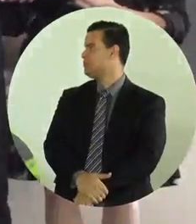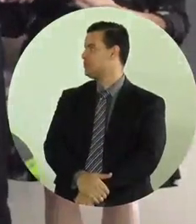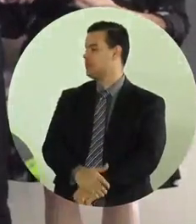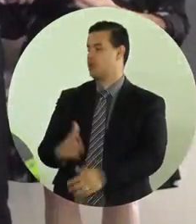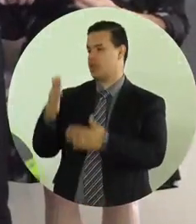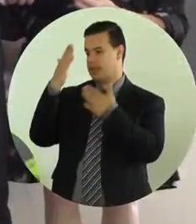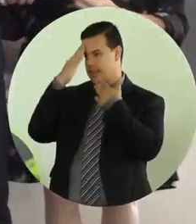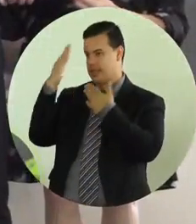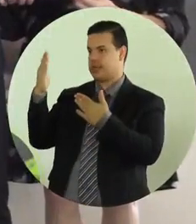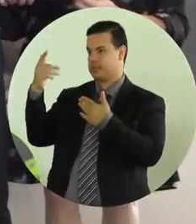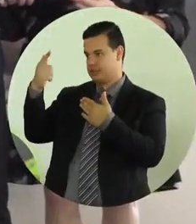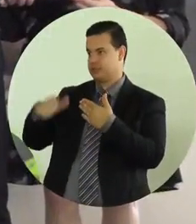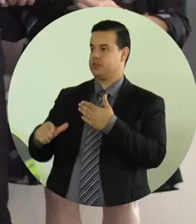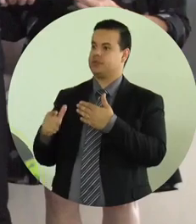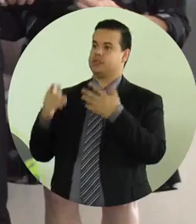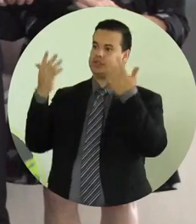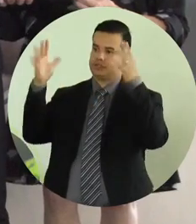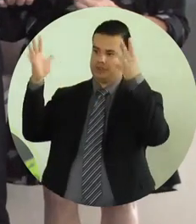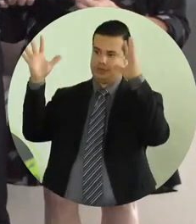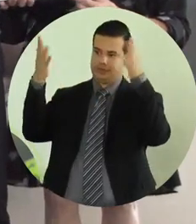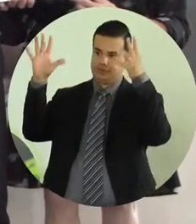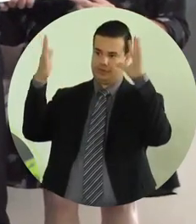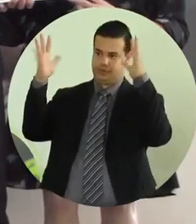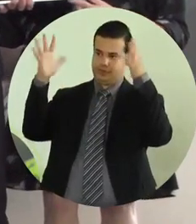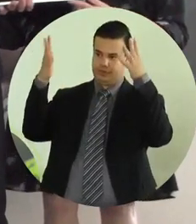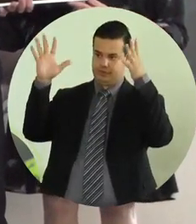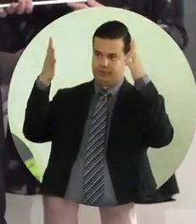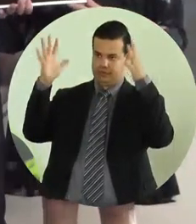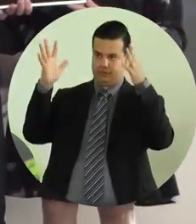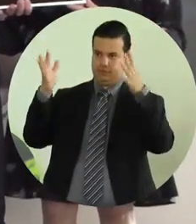Agradecemos mais uma vez, uma salva de palmas, McDonald's.